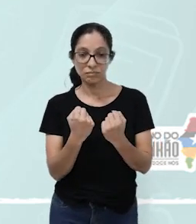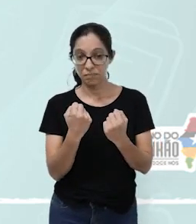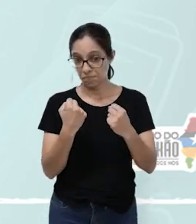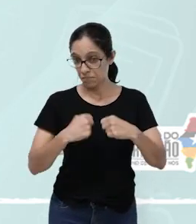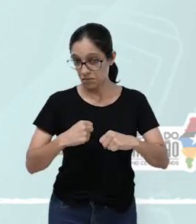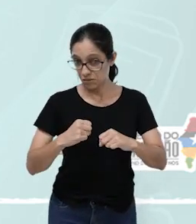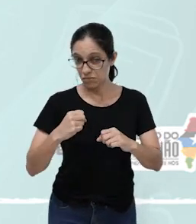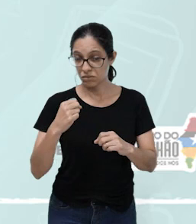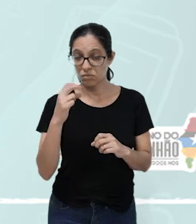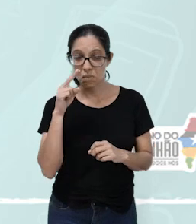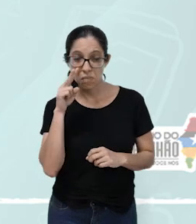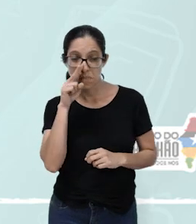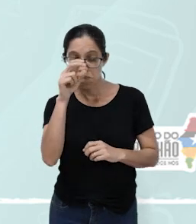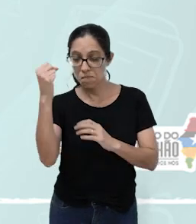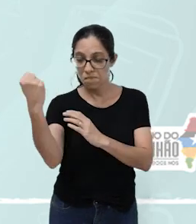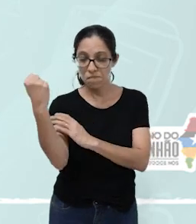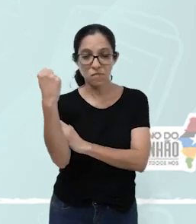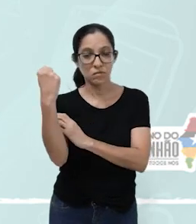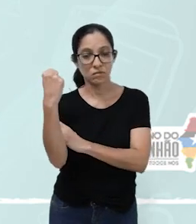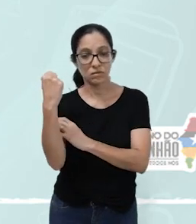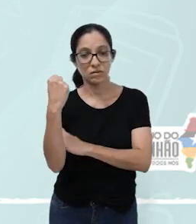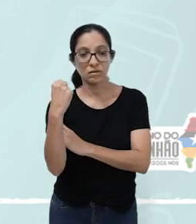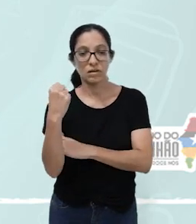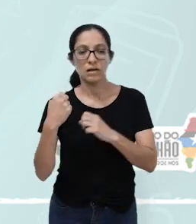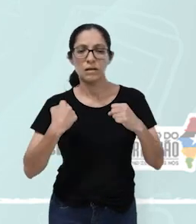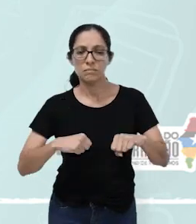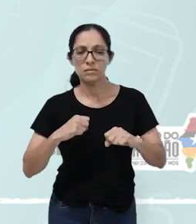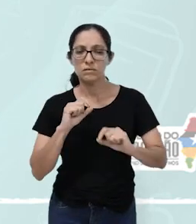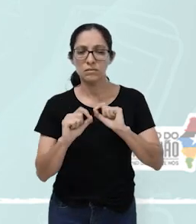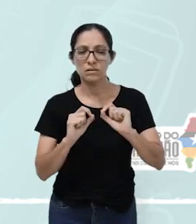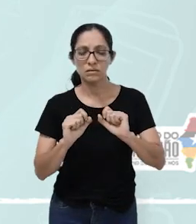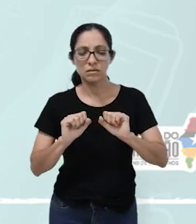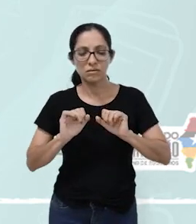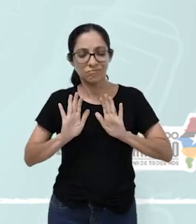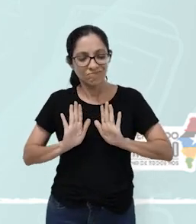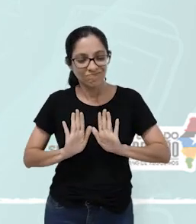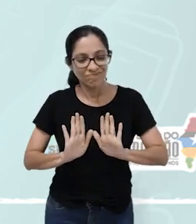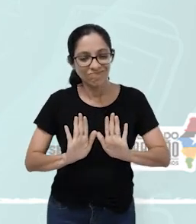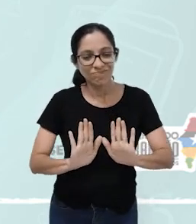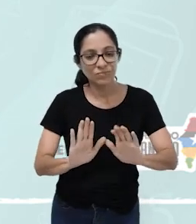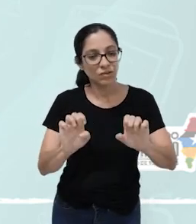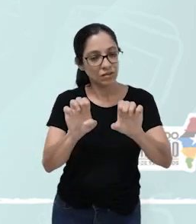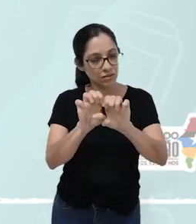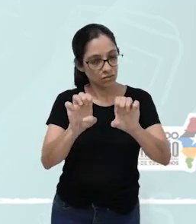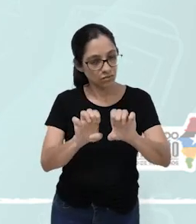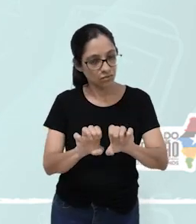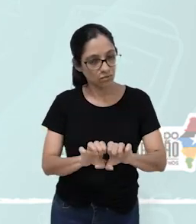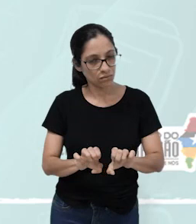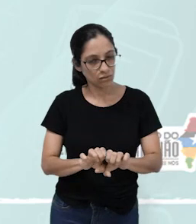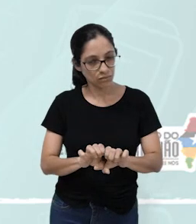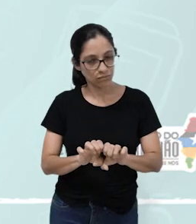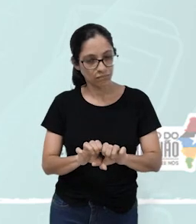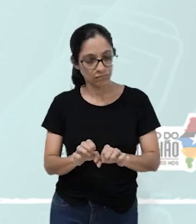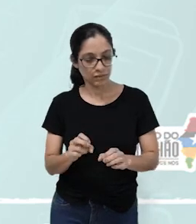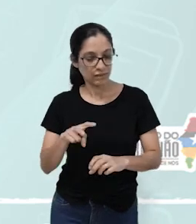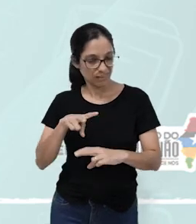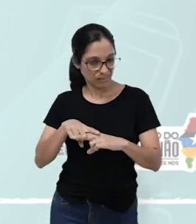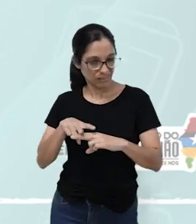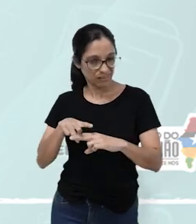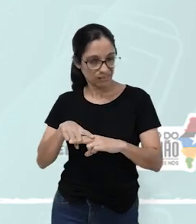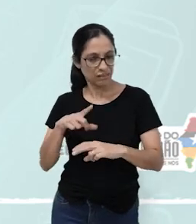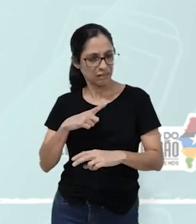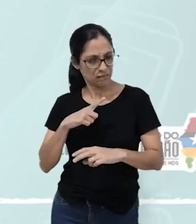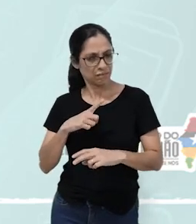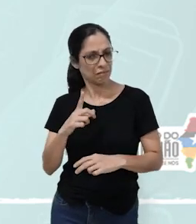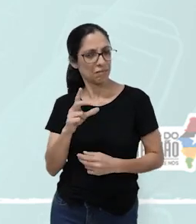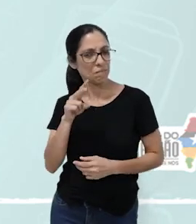uma força, ele tem que estender, ele tem que empurrar essa estrutura aqui. Então ele exerce uma certa